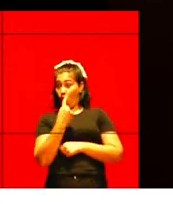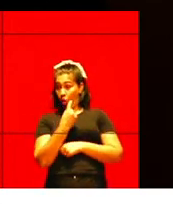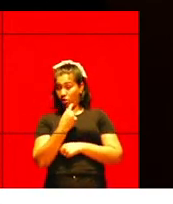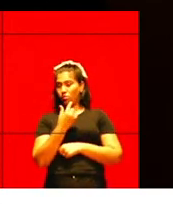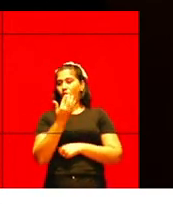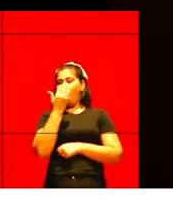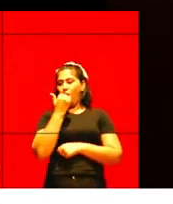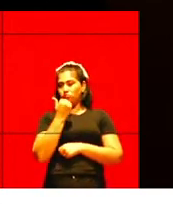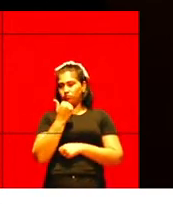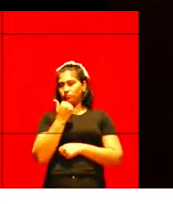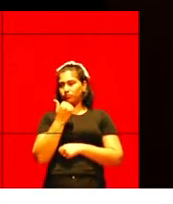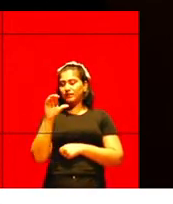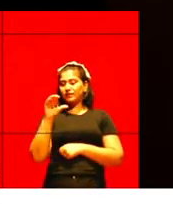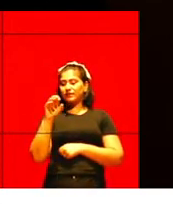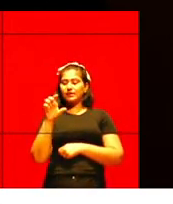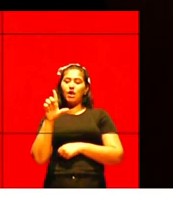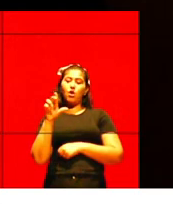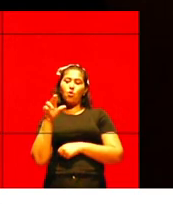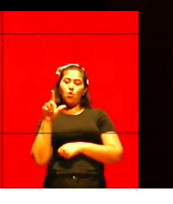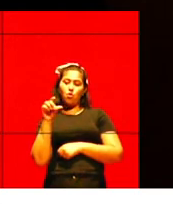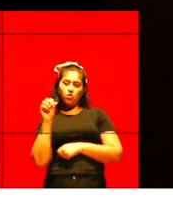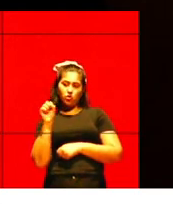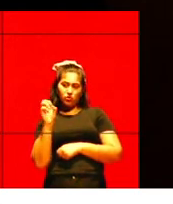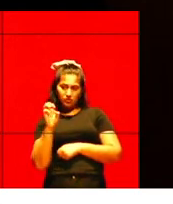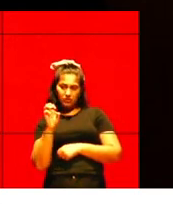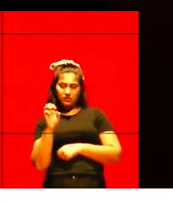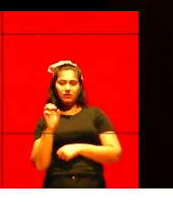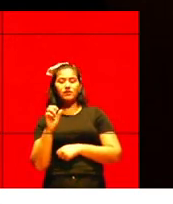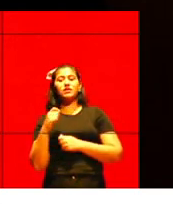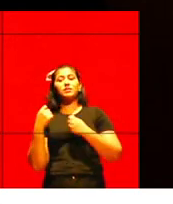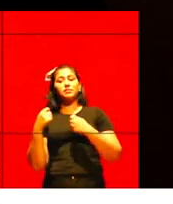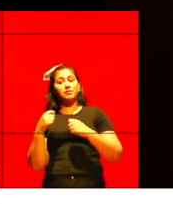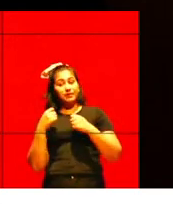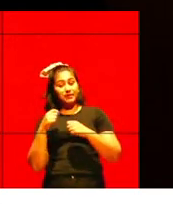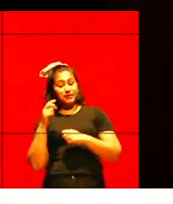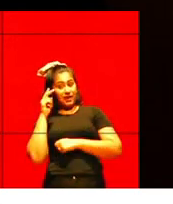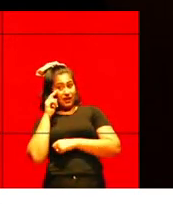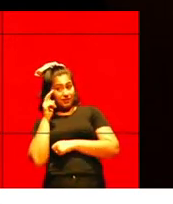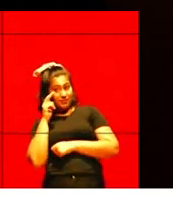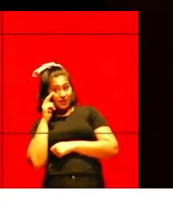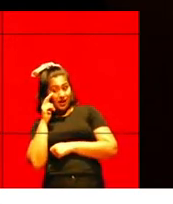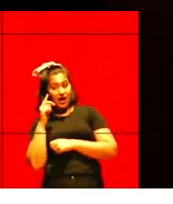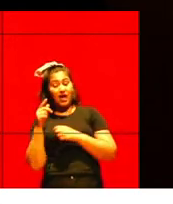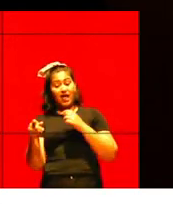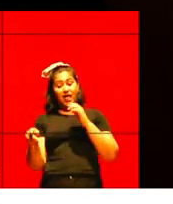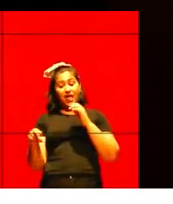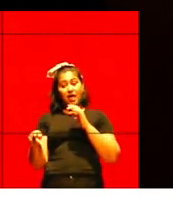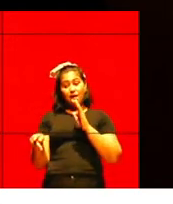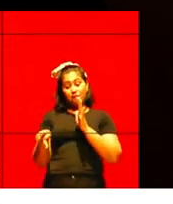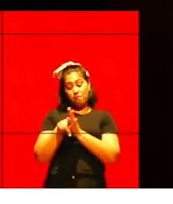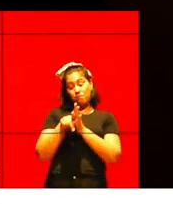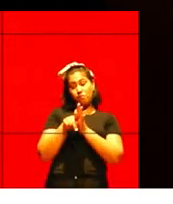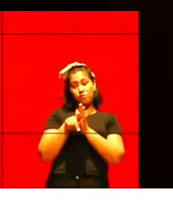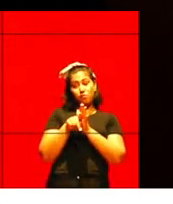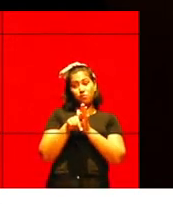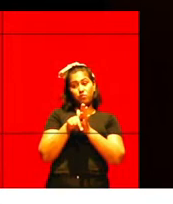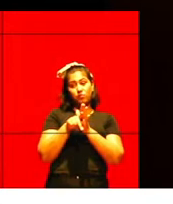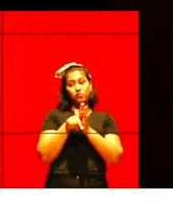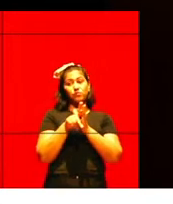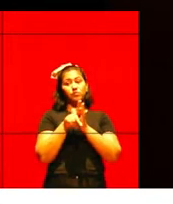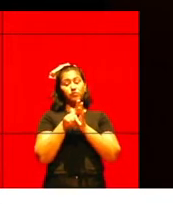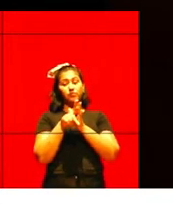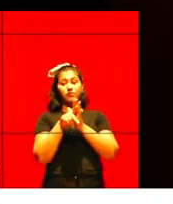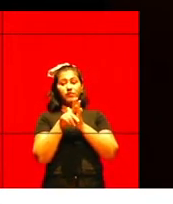celulose, esse polímero. Mas a gente tem que lembrar que a celulose está presente nas